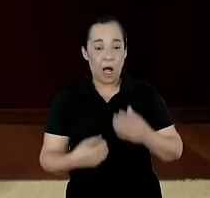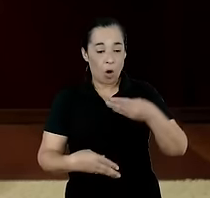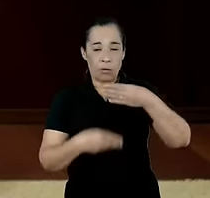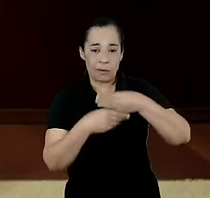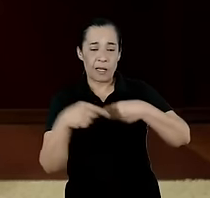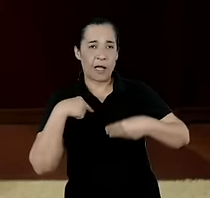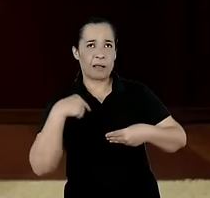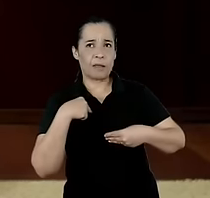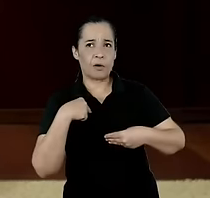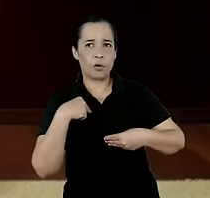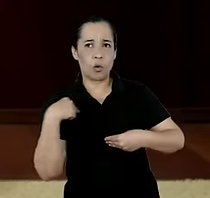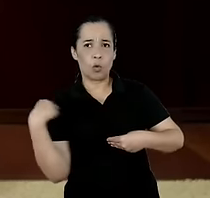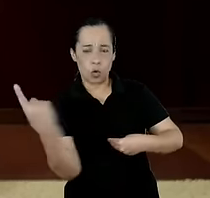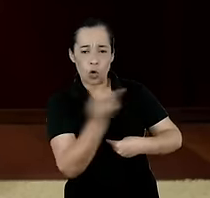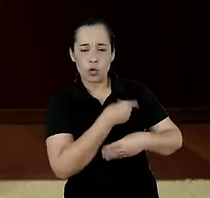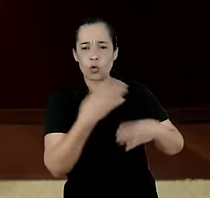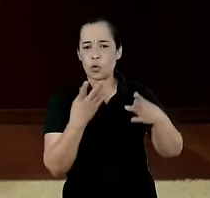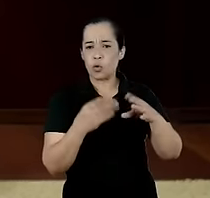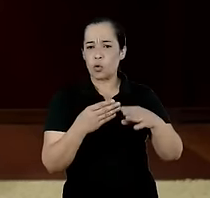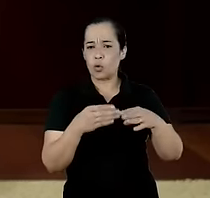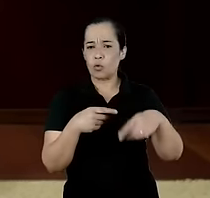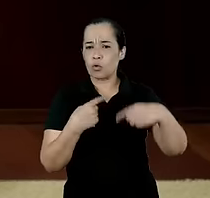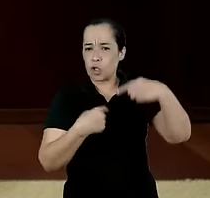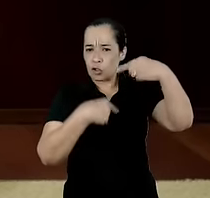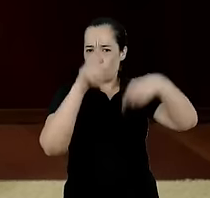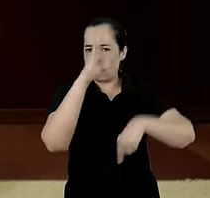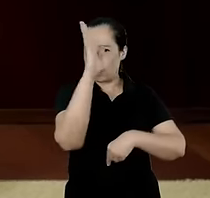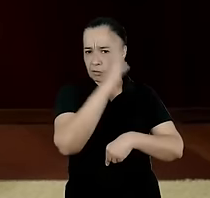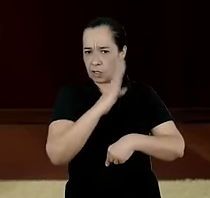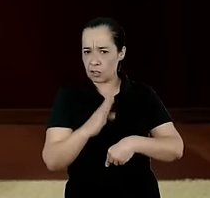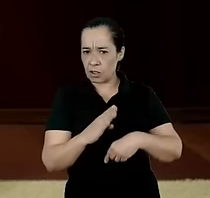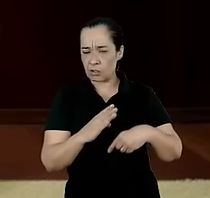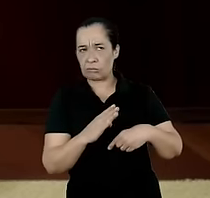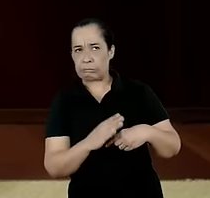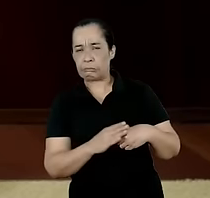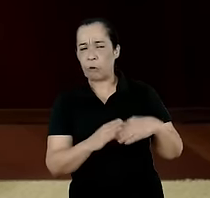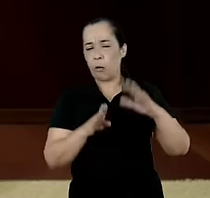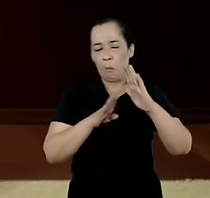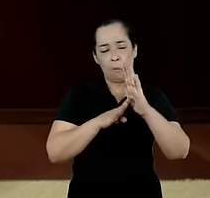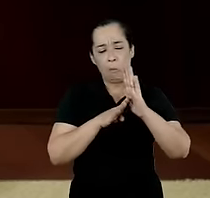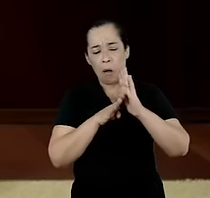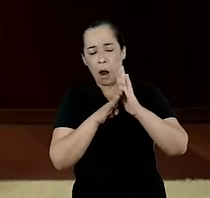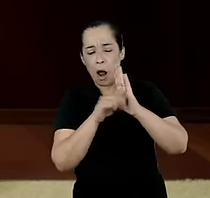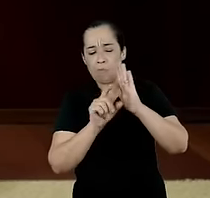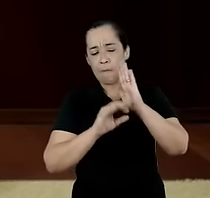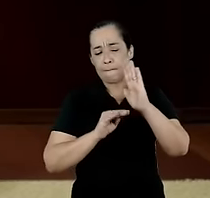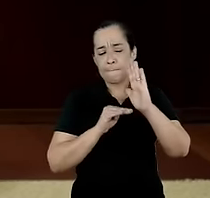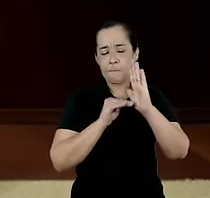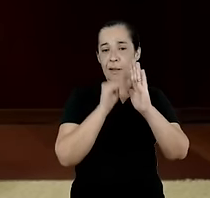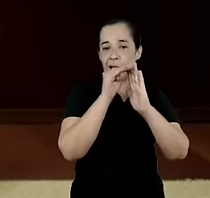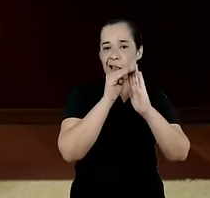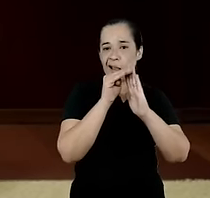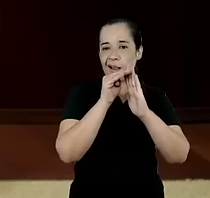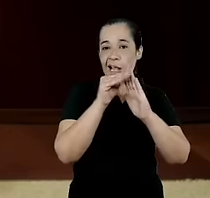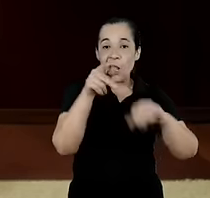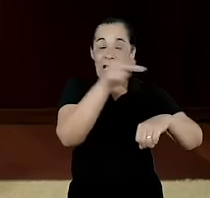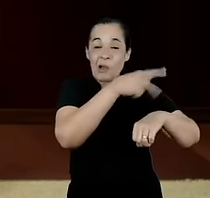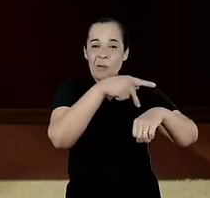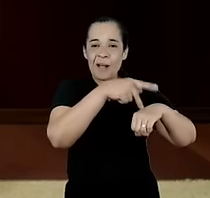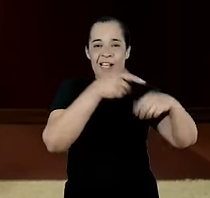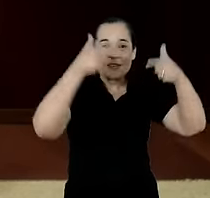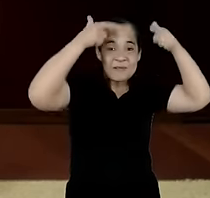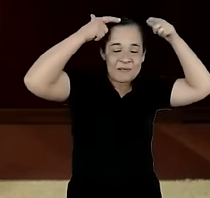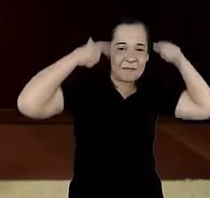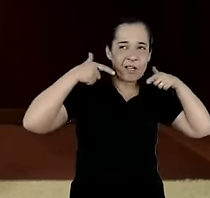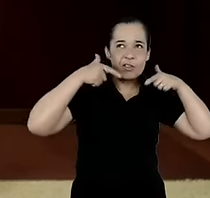crescido ultimamente que tem sido um pouco acima do que é esperado isso é bem legal e o México o que eu achei legal do México é